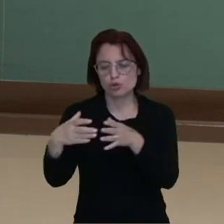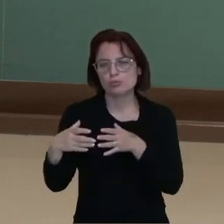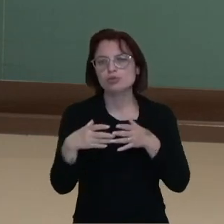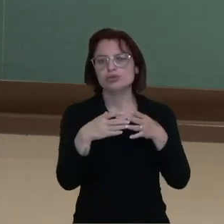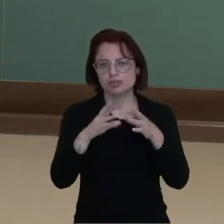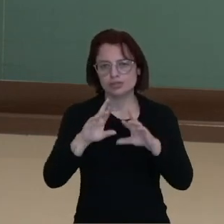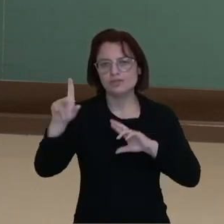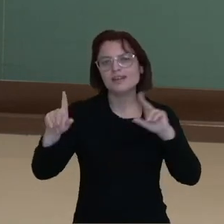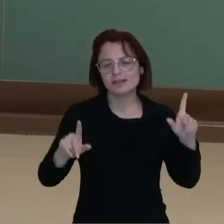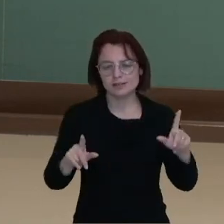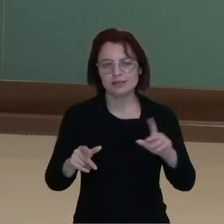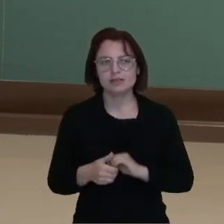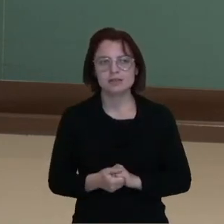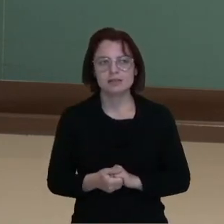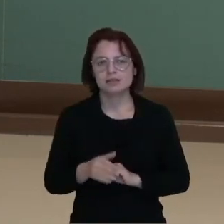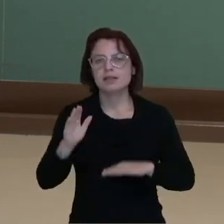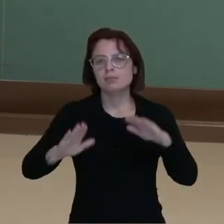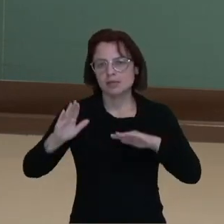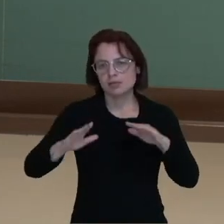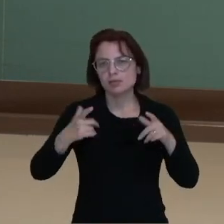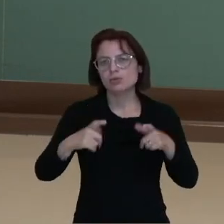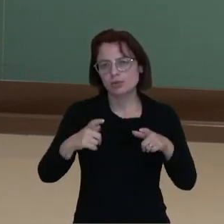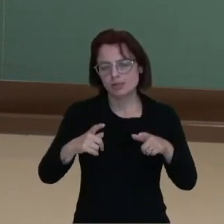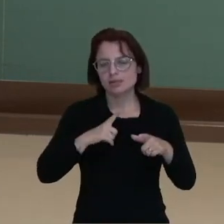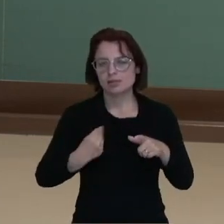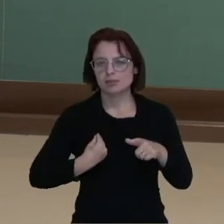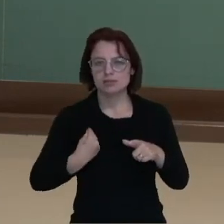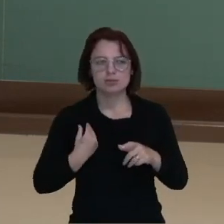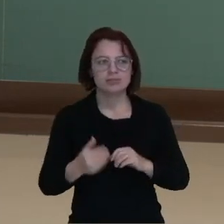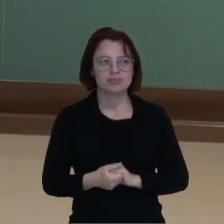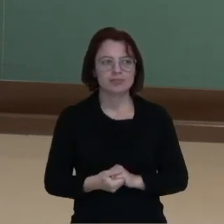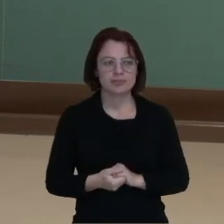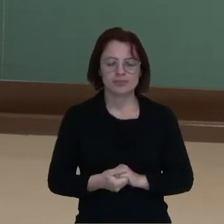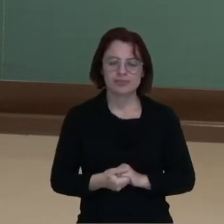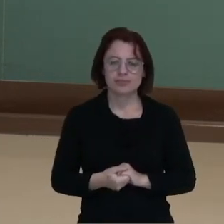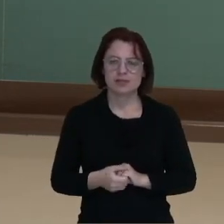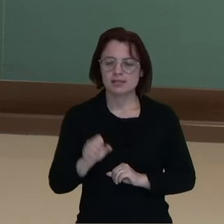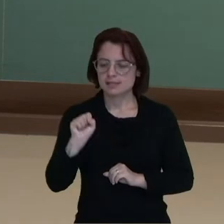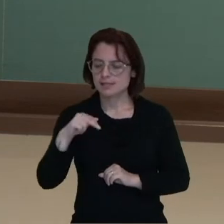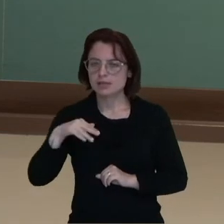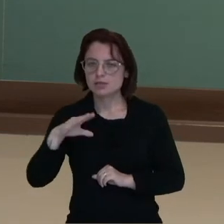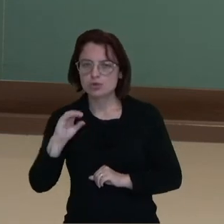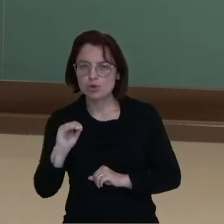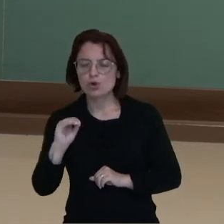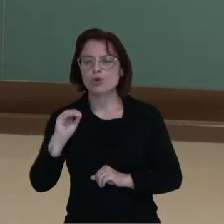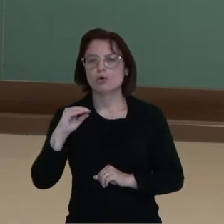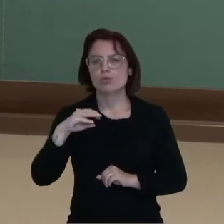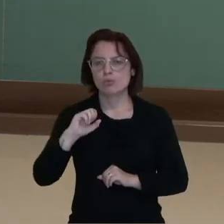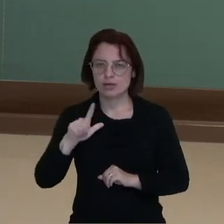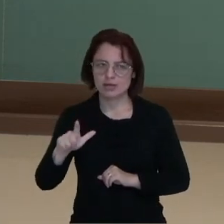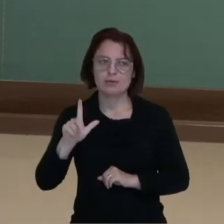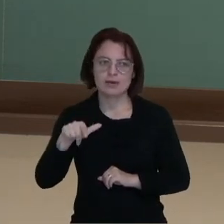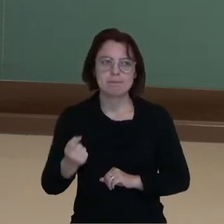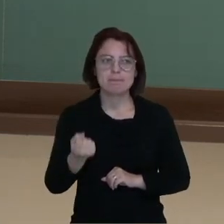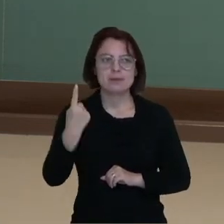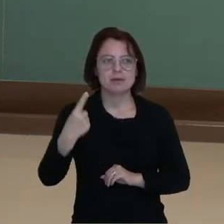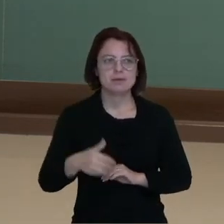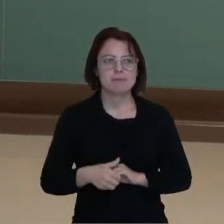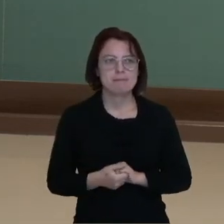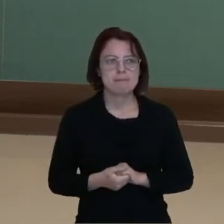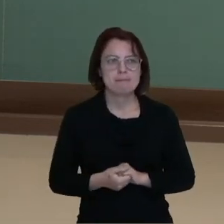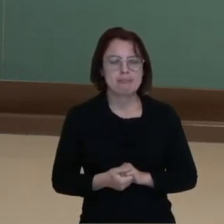diferentes, né? Do lugar que eu tenho certo grupo de valores. Esse senso moral são as minhas ações primeiras.